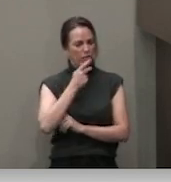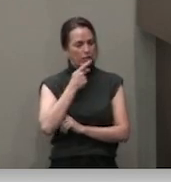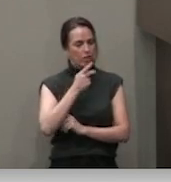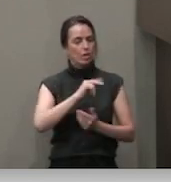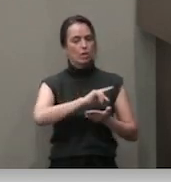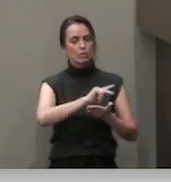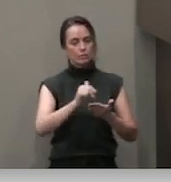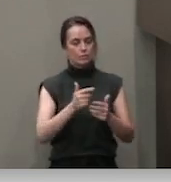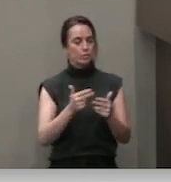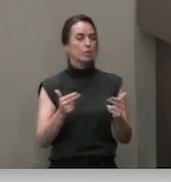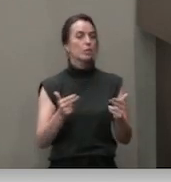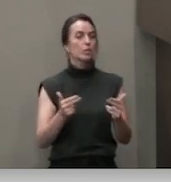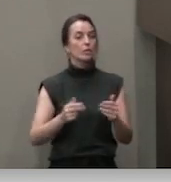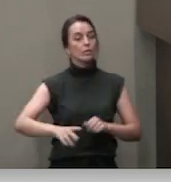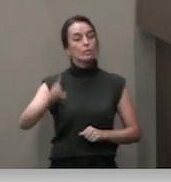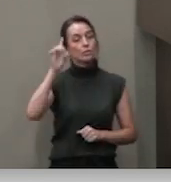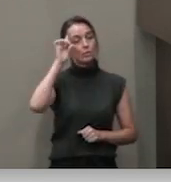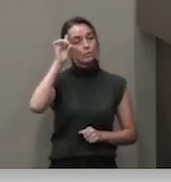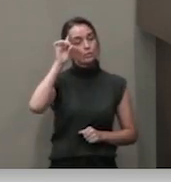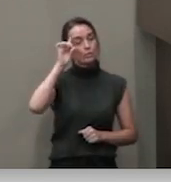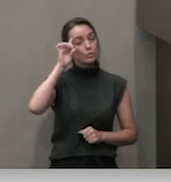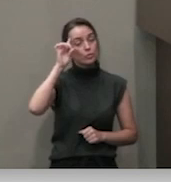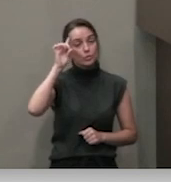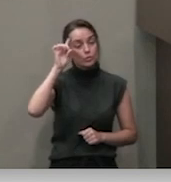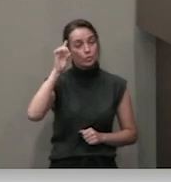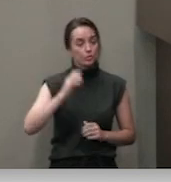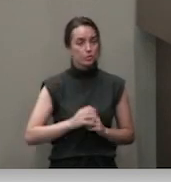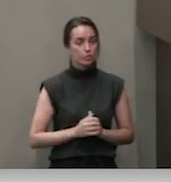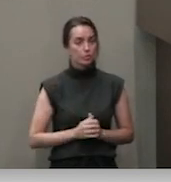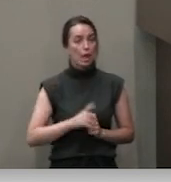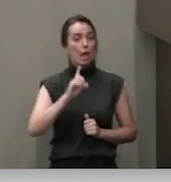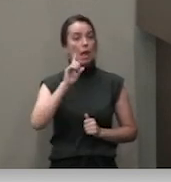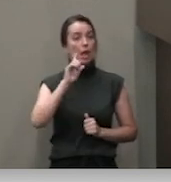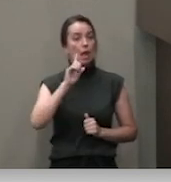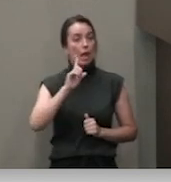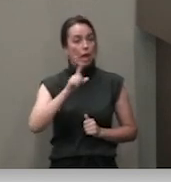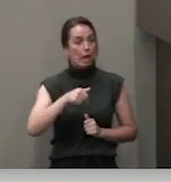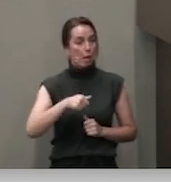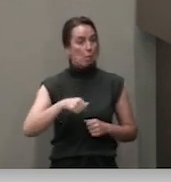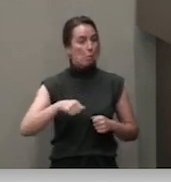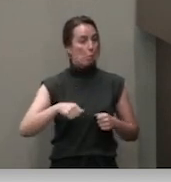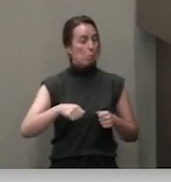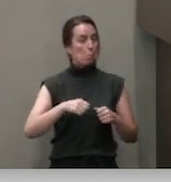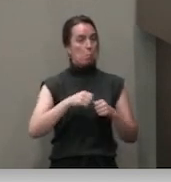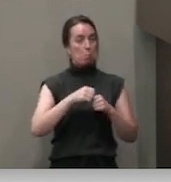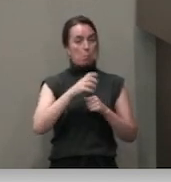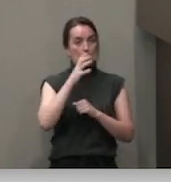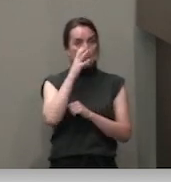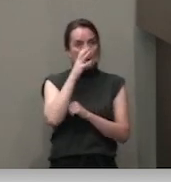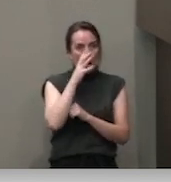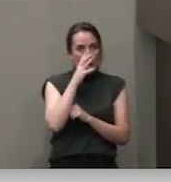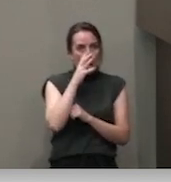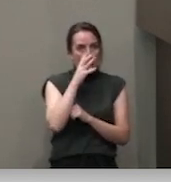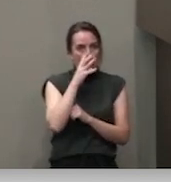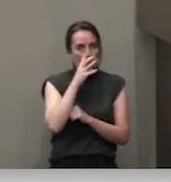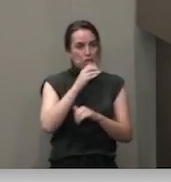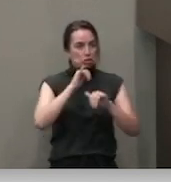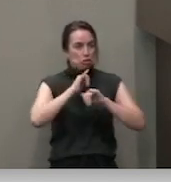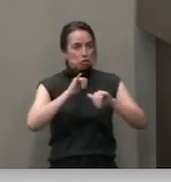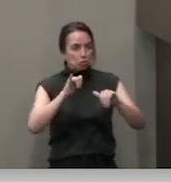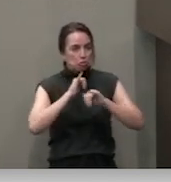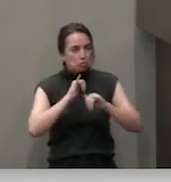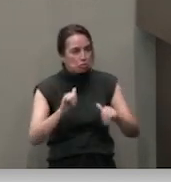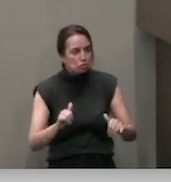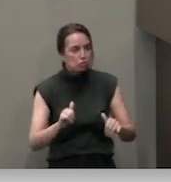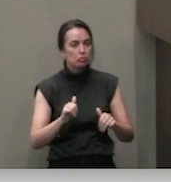senhores todos os dias é um escândalo é um aumento é